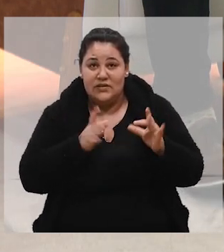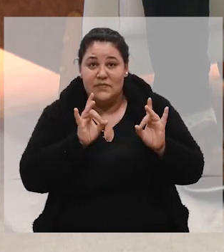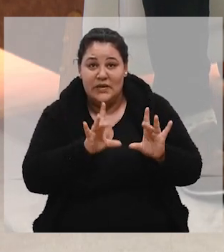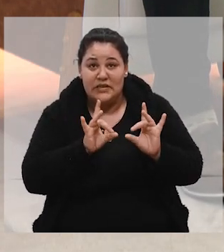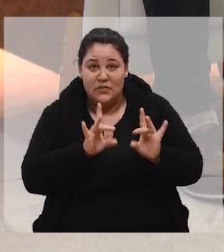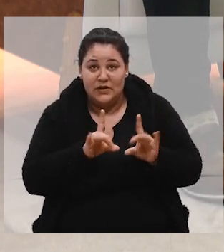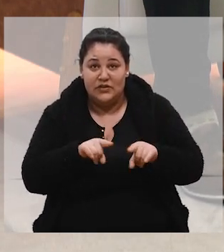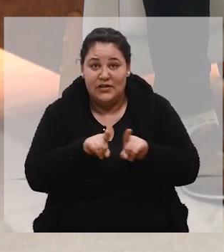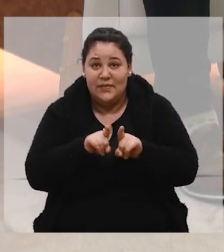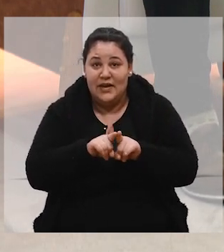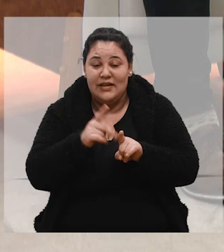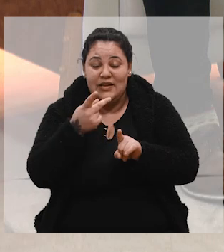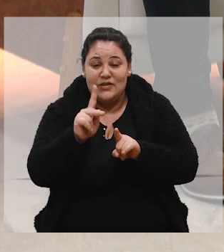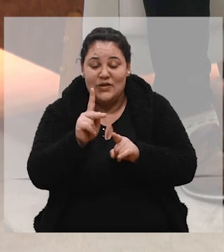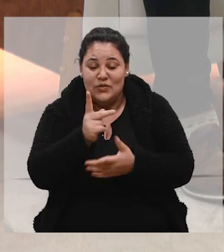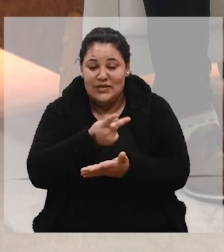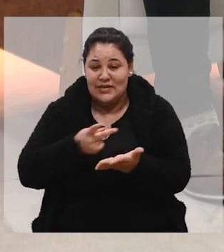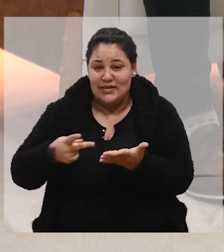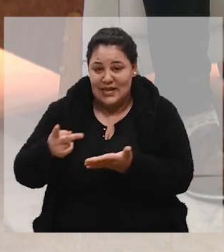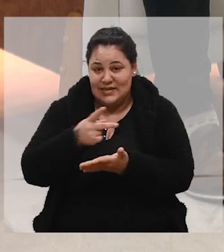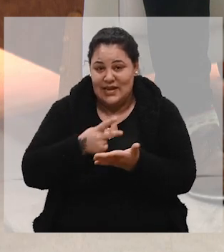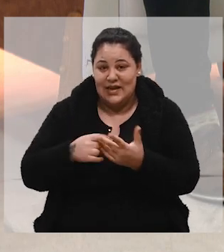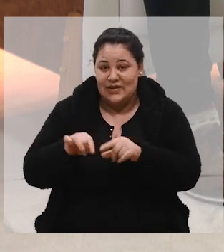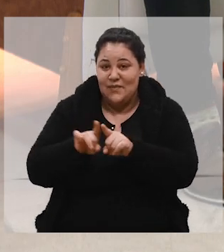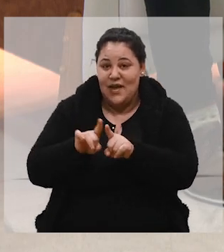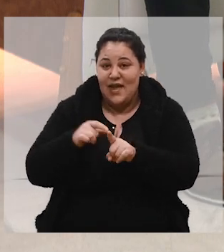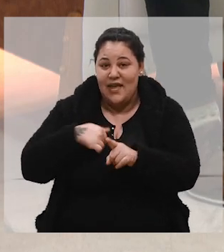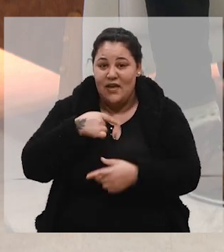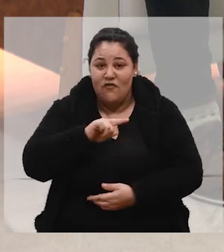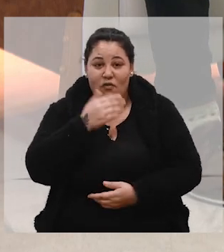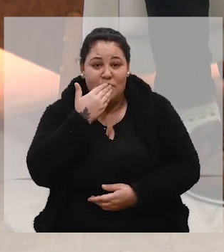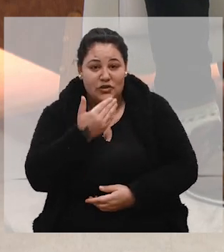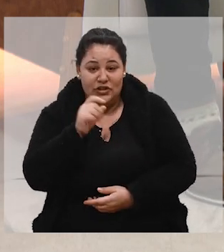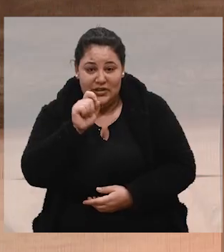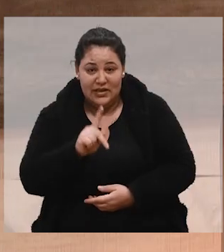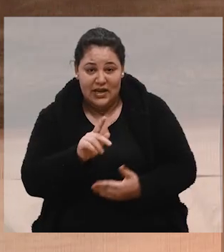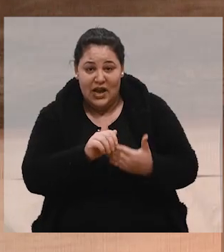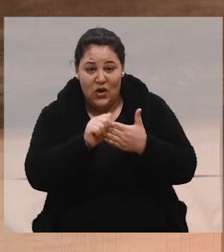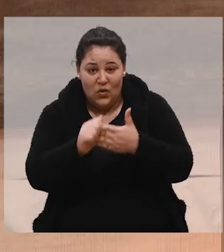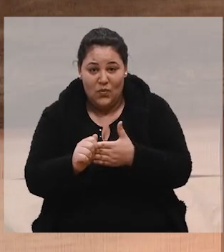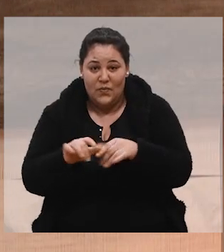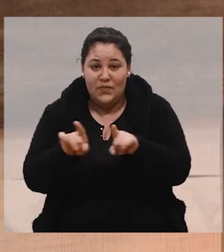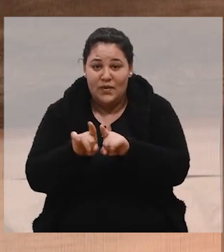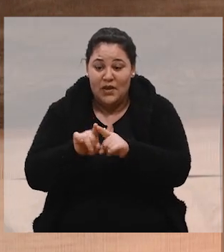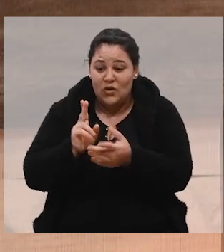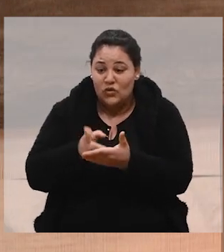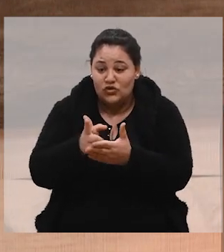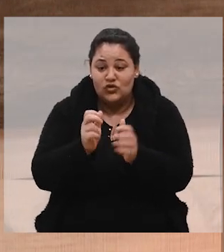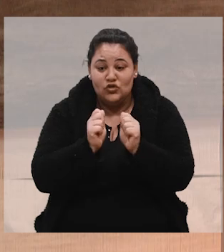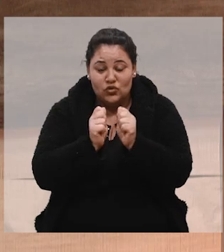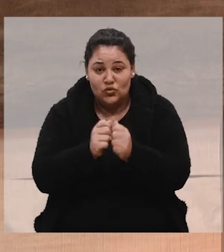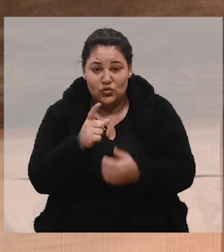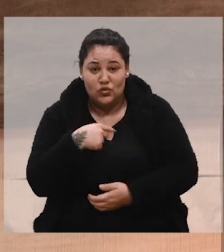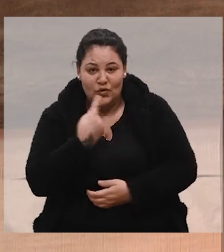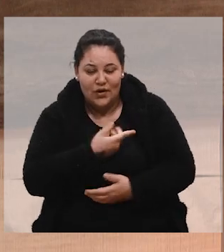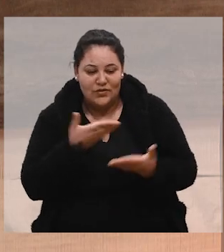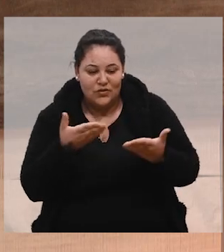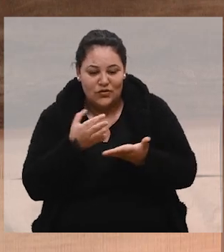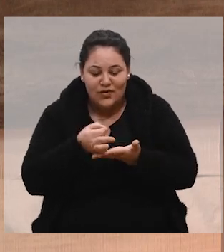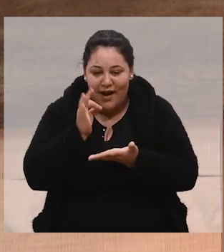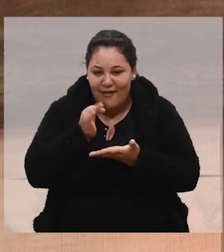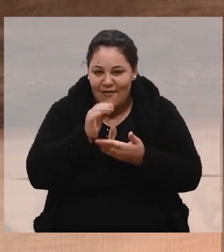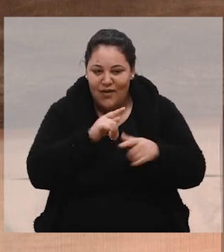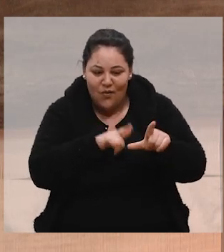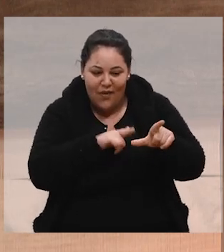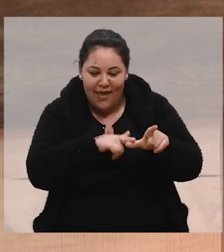tratar especificamente das tuas ilustrações, e eu vou pedir que quem está nos acompanhando continue conosco. Hoje o